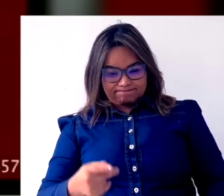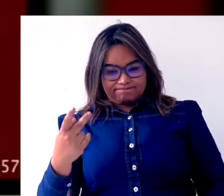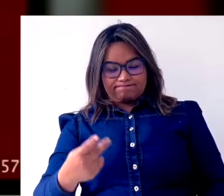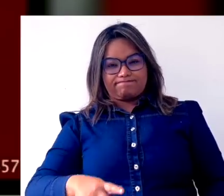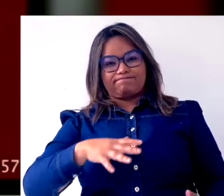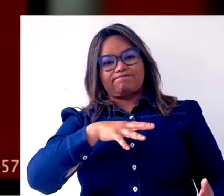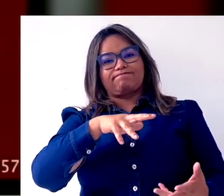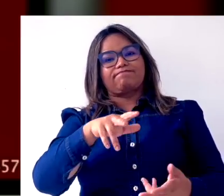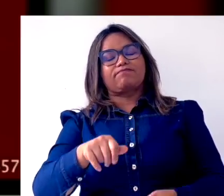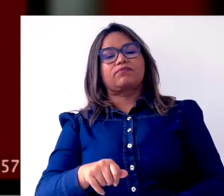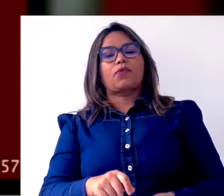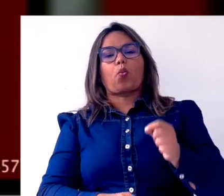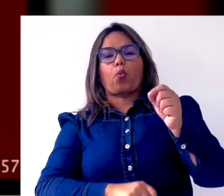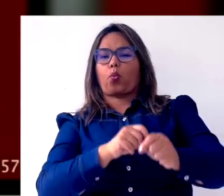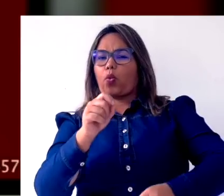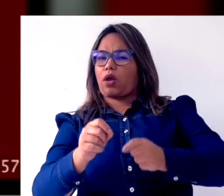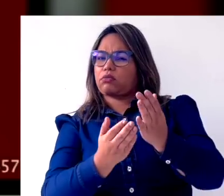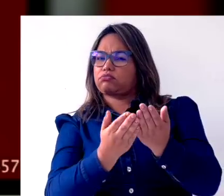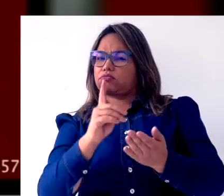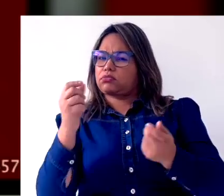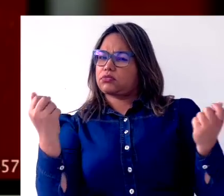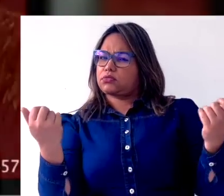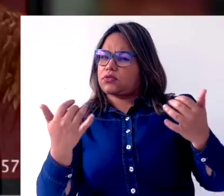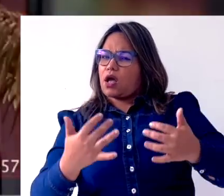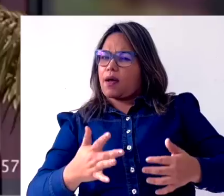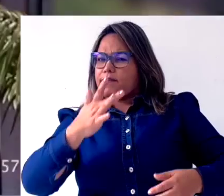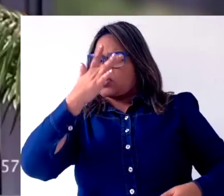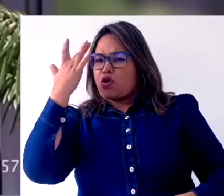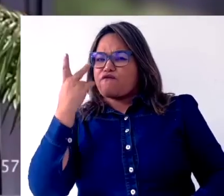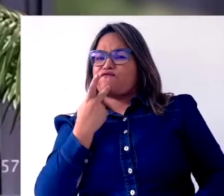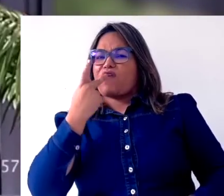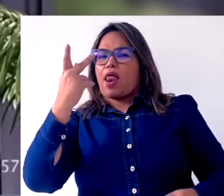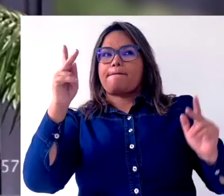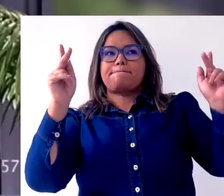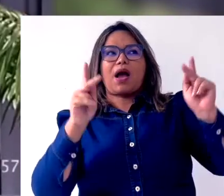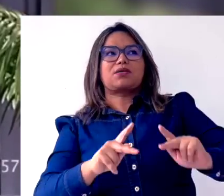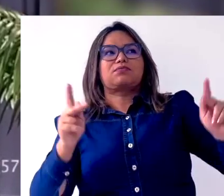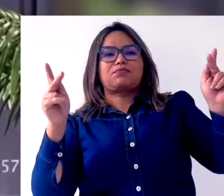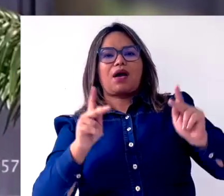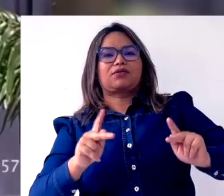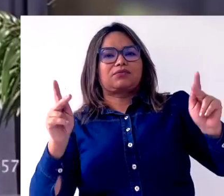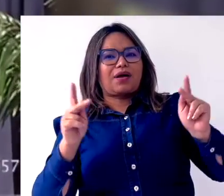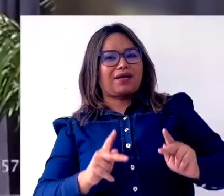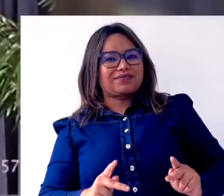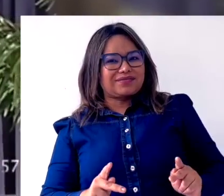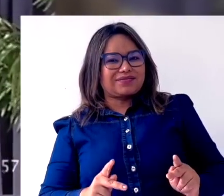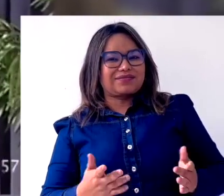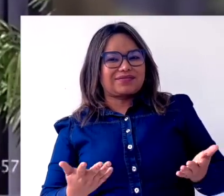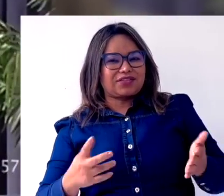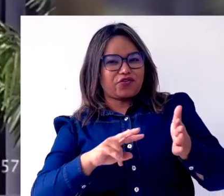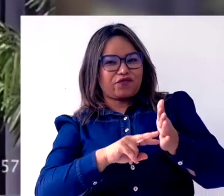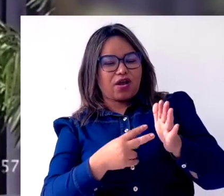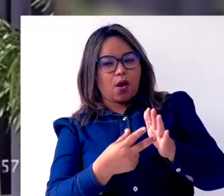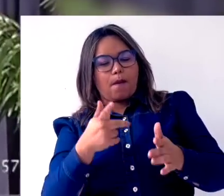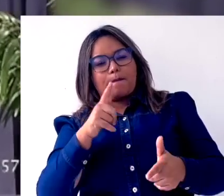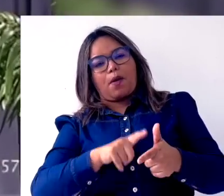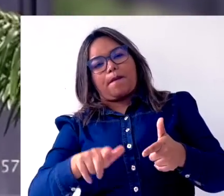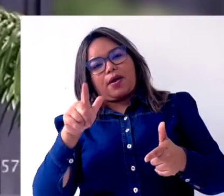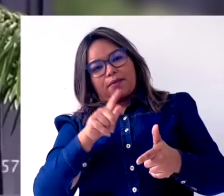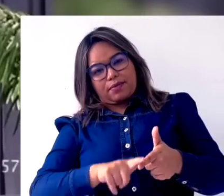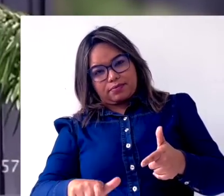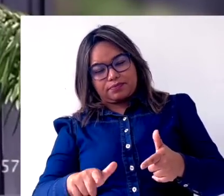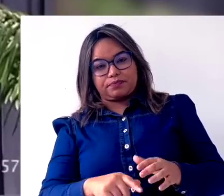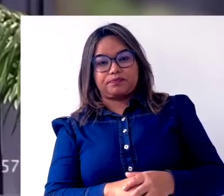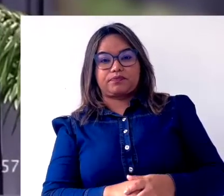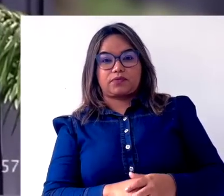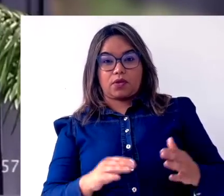diz quando as pessoas começarem a dizer paz? Então nós temos um problema. E quando o Papa entra, esses